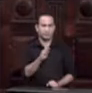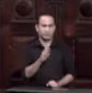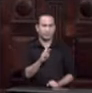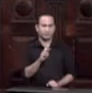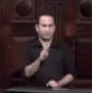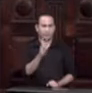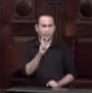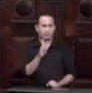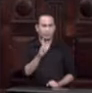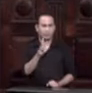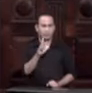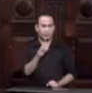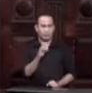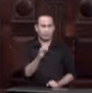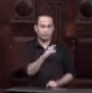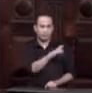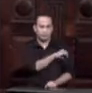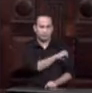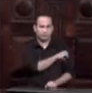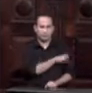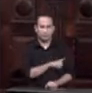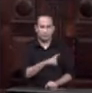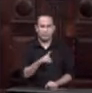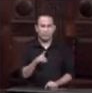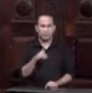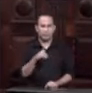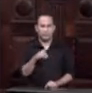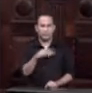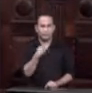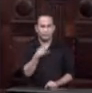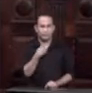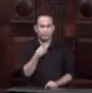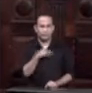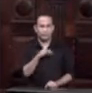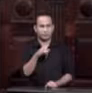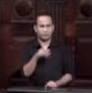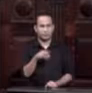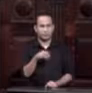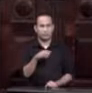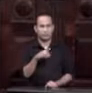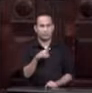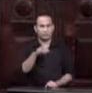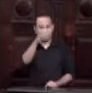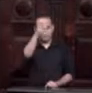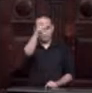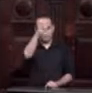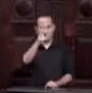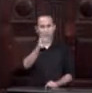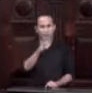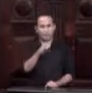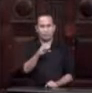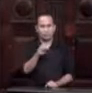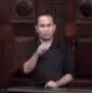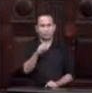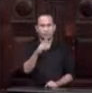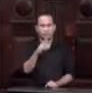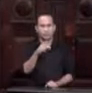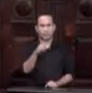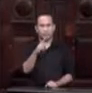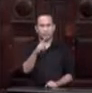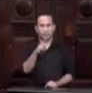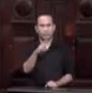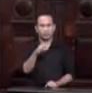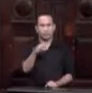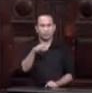Zaqueu, Lucinha, Enfermeira, Zeidan, Marta, Geraldo, Tio Carlos, Paulo Ramos.